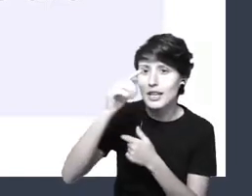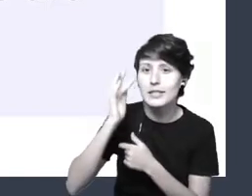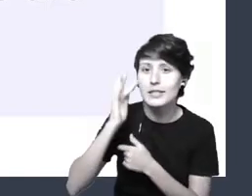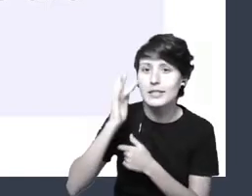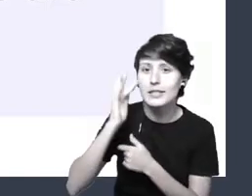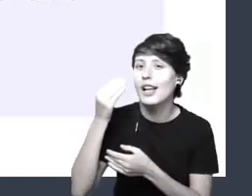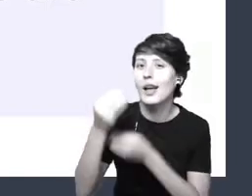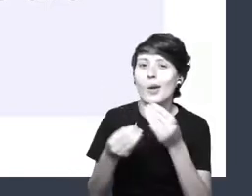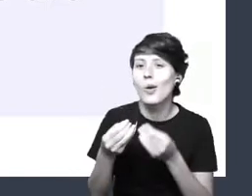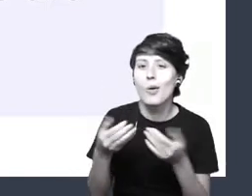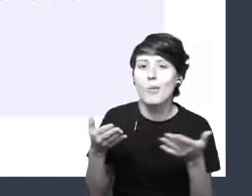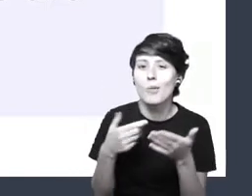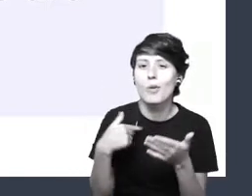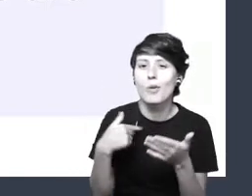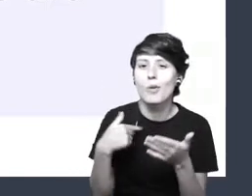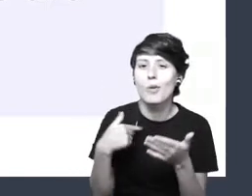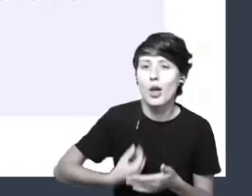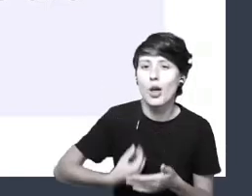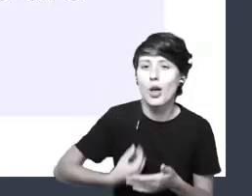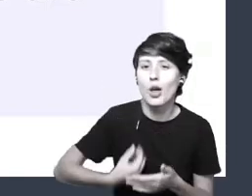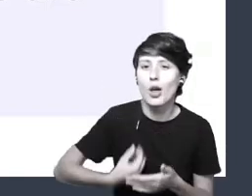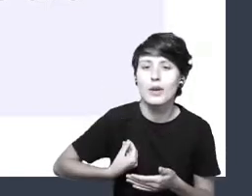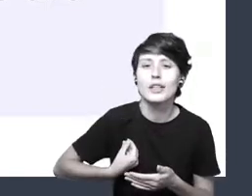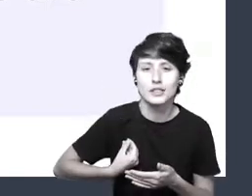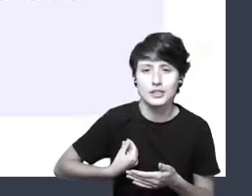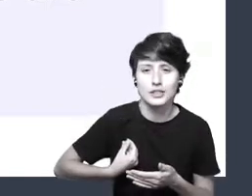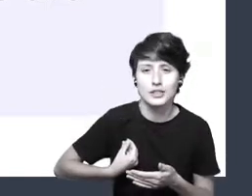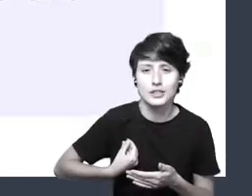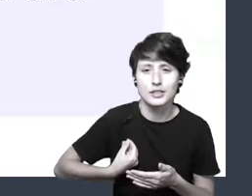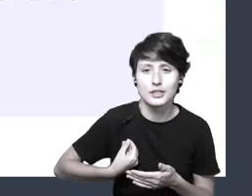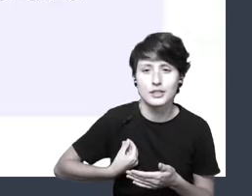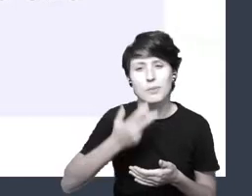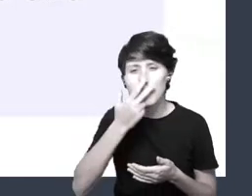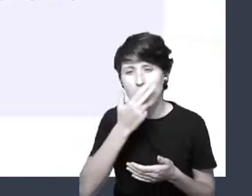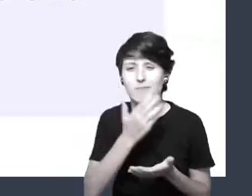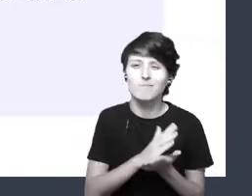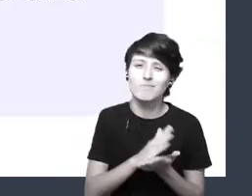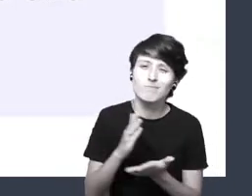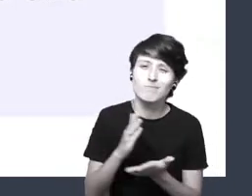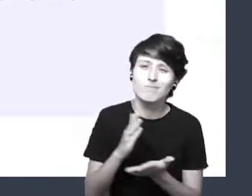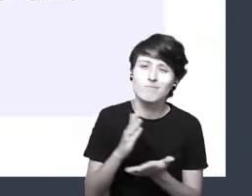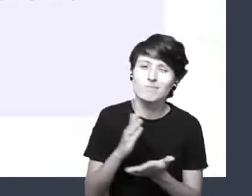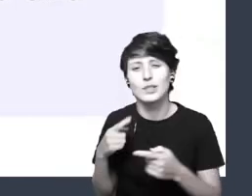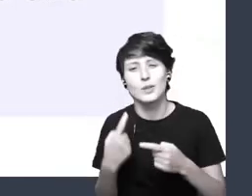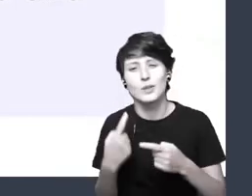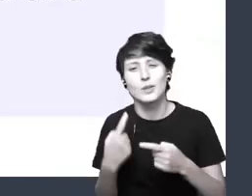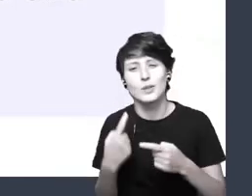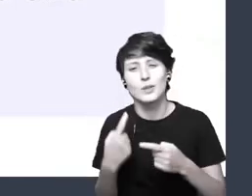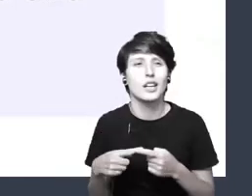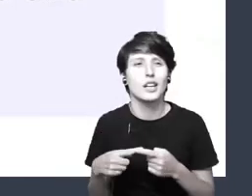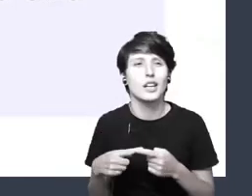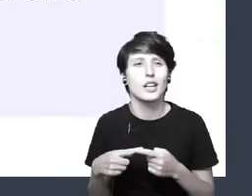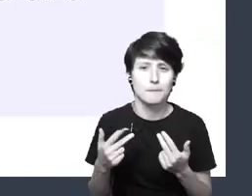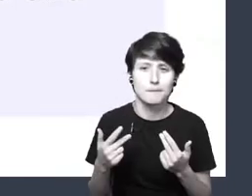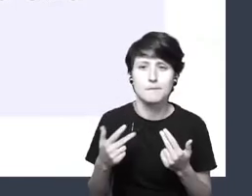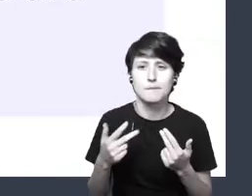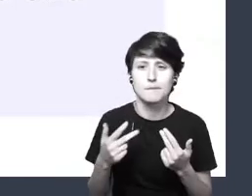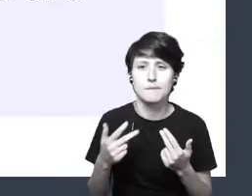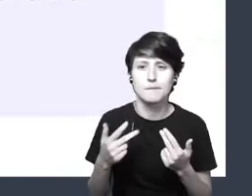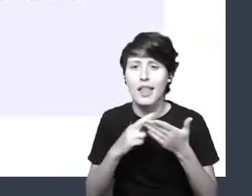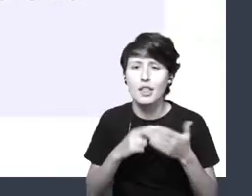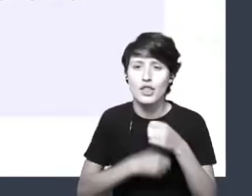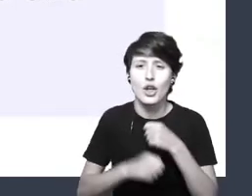está atualmente, apesar desses números estarem um pouquinho ainda fora, porque foram relatórios de 2018 e